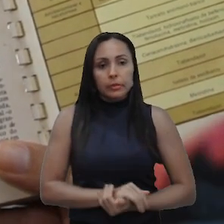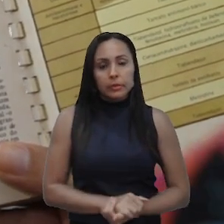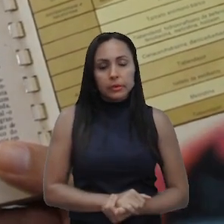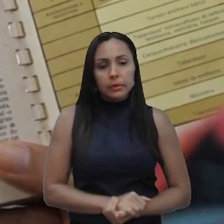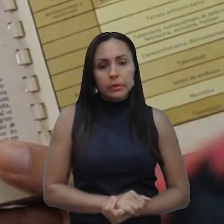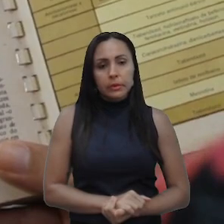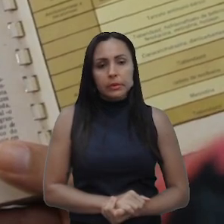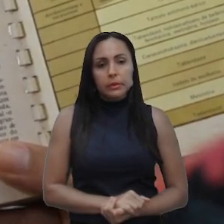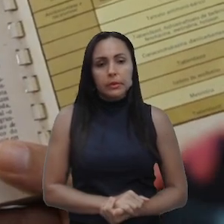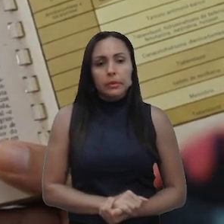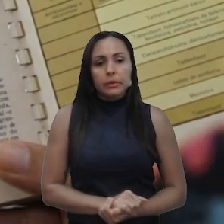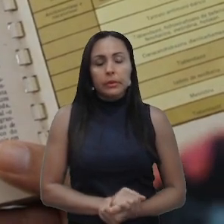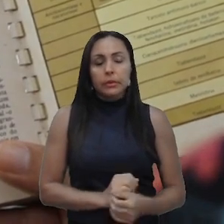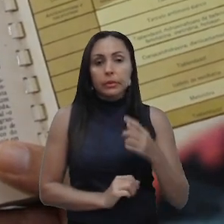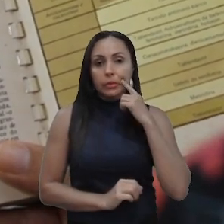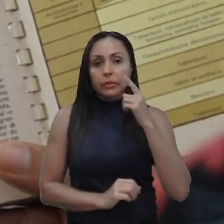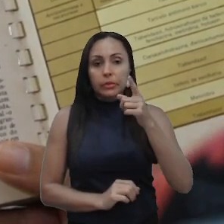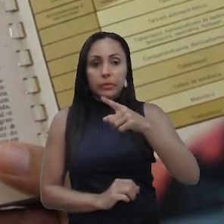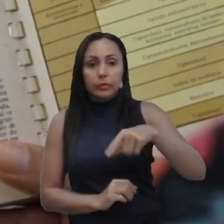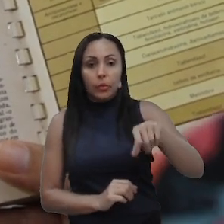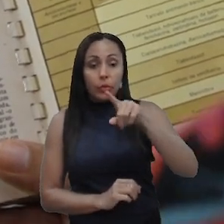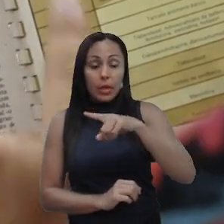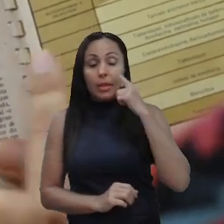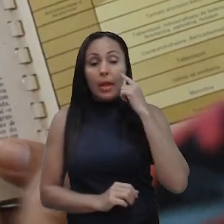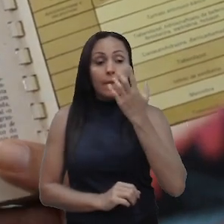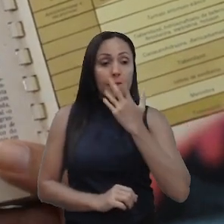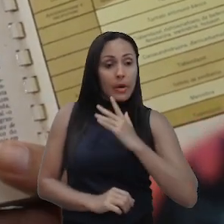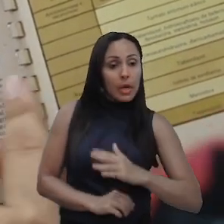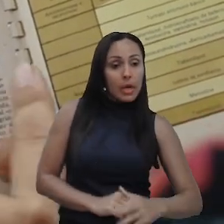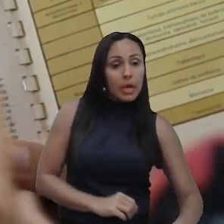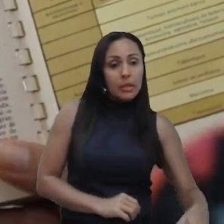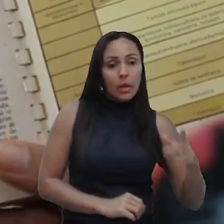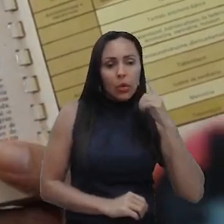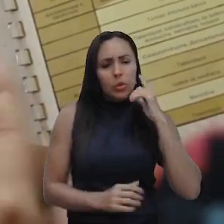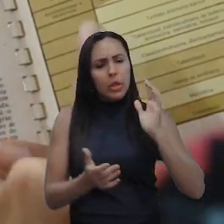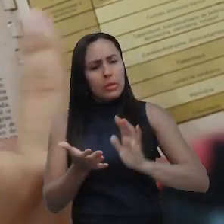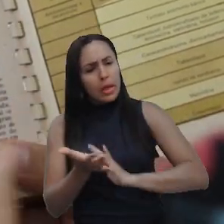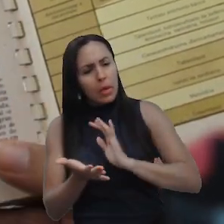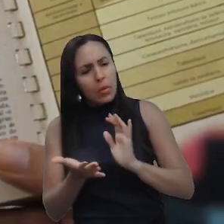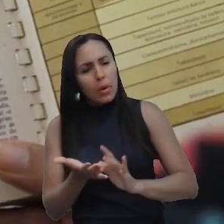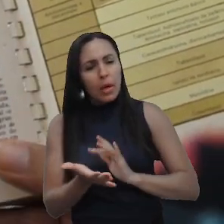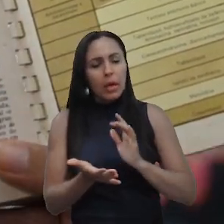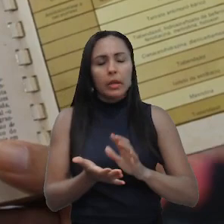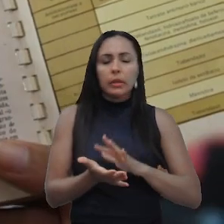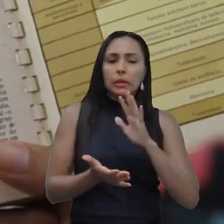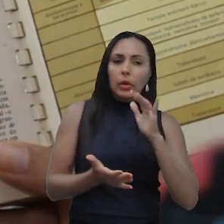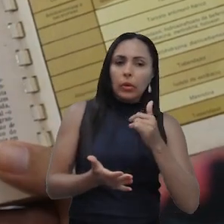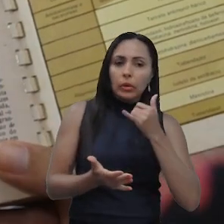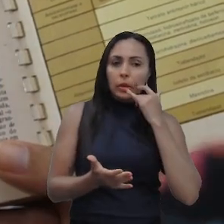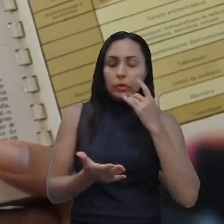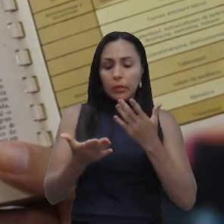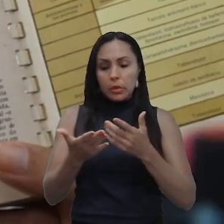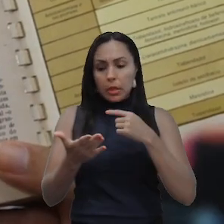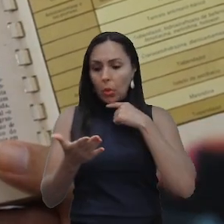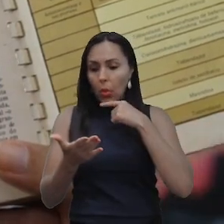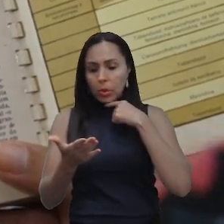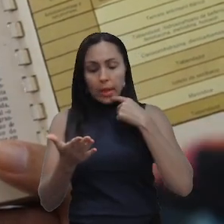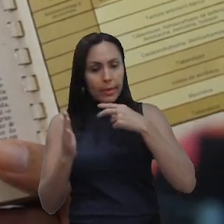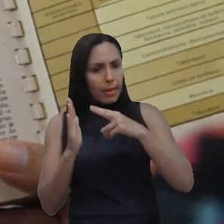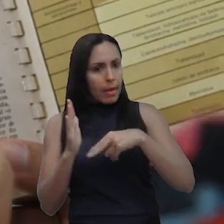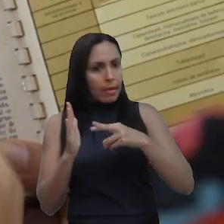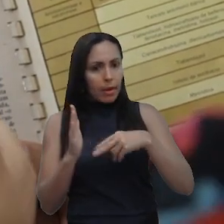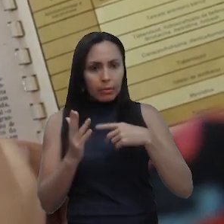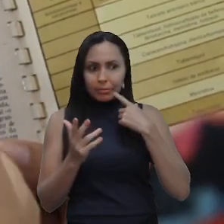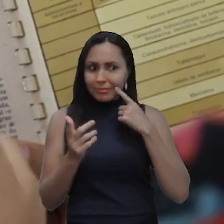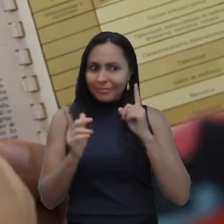que ser bom de vista. Você que já desde a infância usa celular e, enfim, está olhando sempre para a tela, você não consegue ler isso aqui, meu filho. Eu